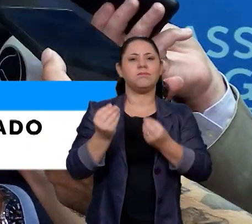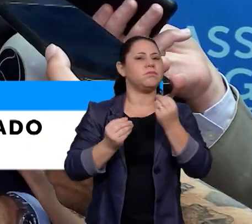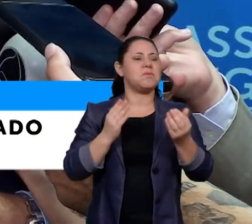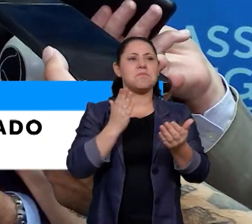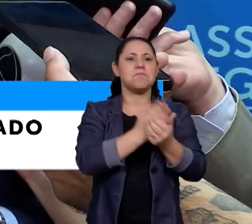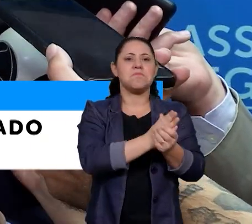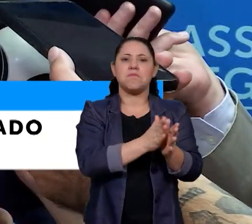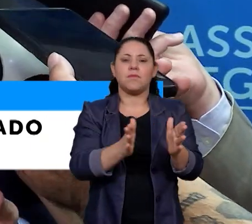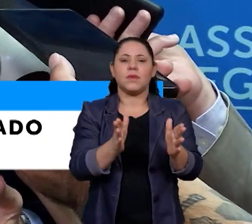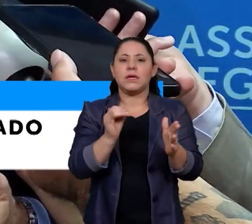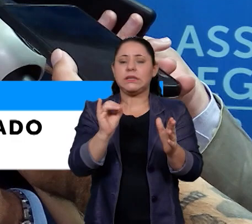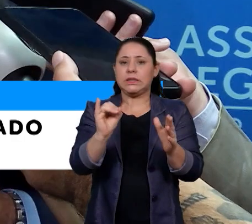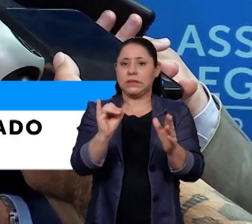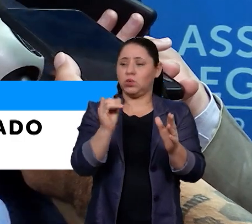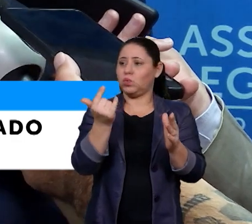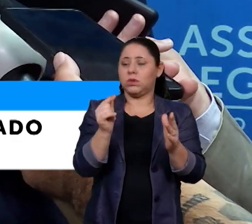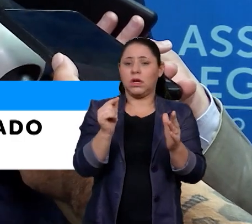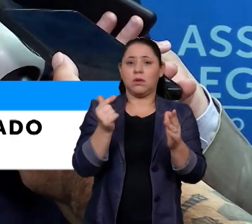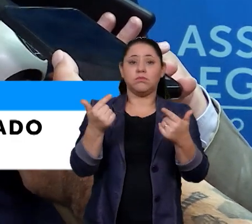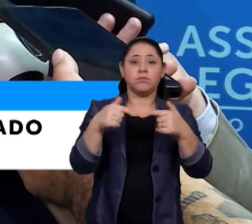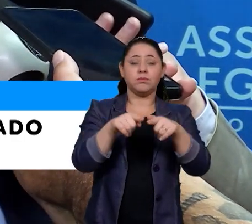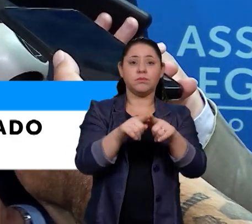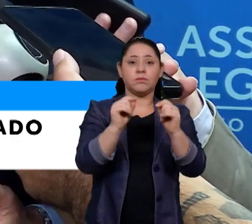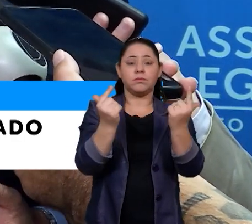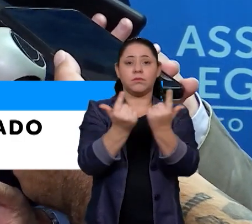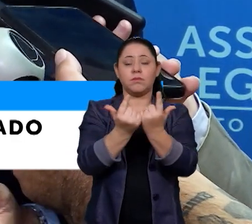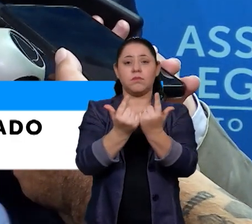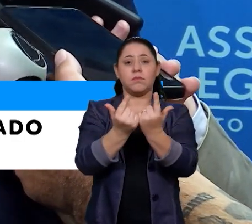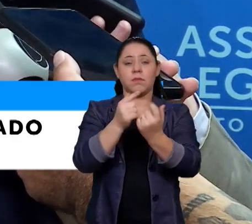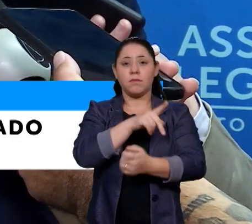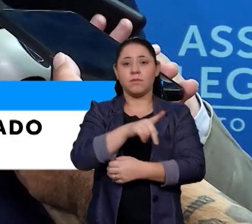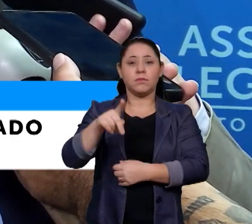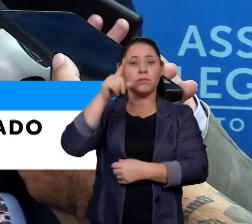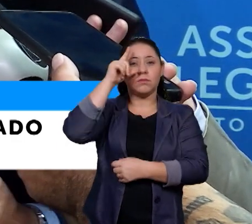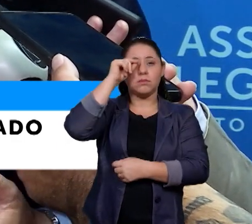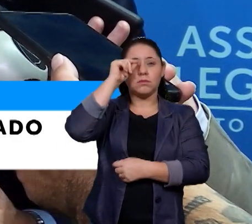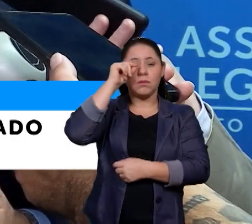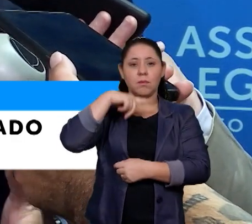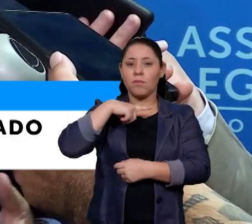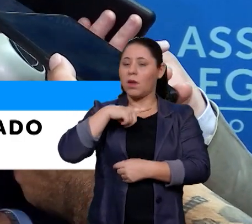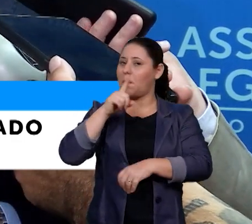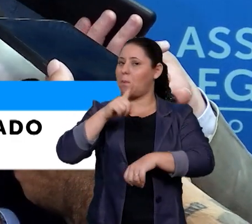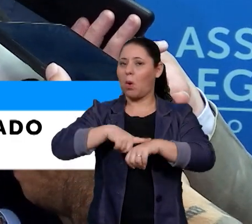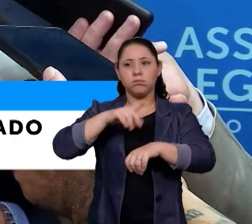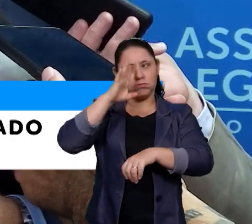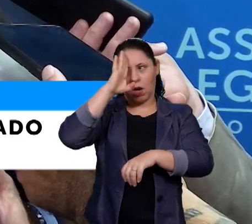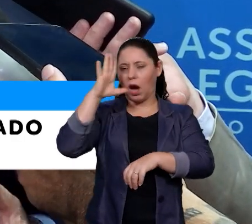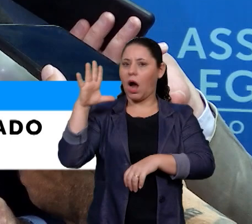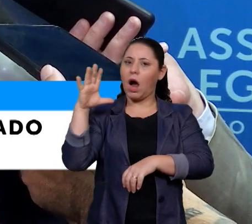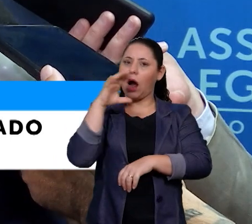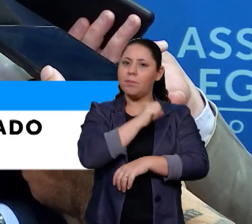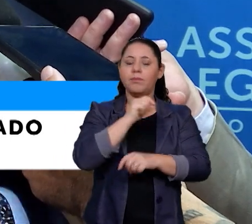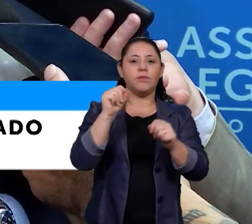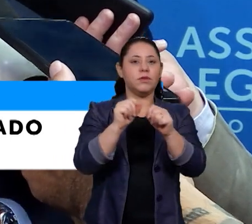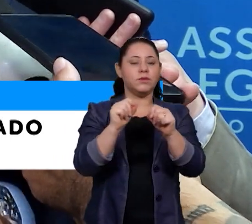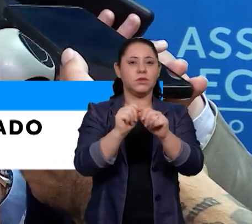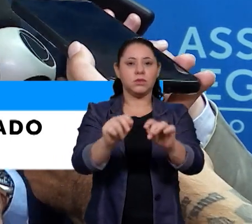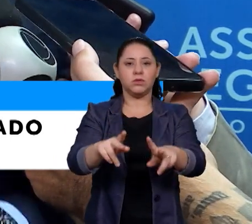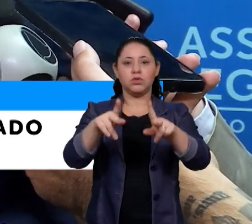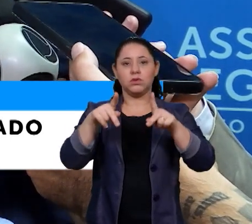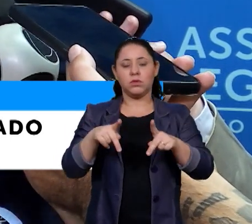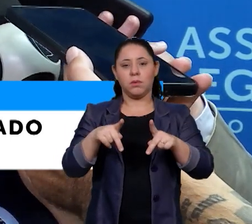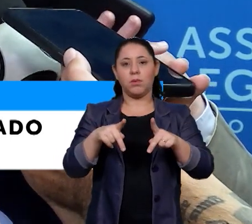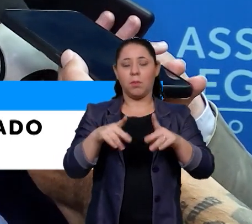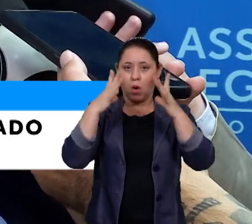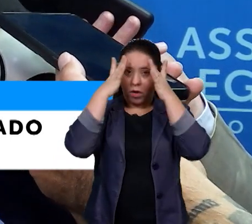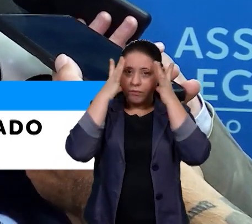temos como conduzir um processo desse sem a Assembleia Legislativa. O presidente Gerson, com toda a Assembleia, imediatamente se mobilizou para